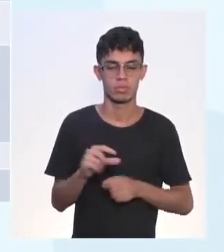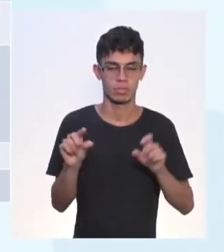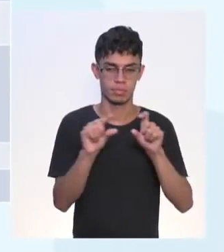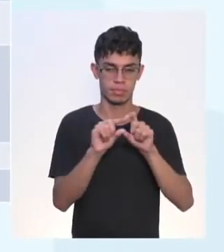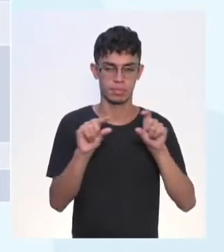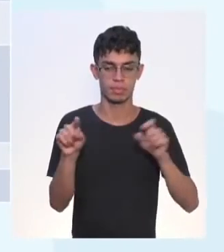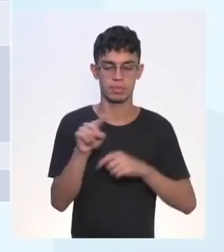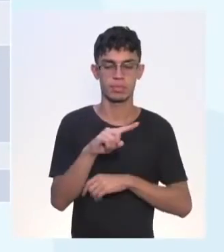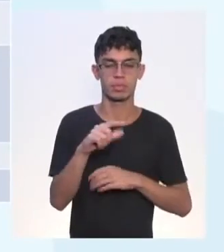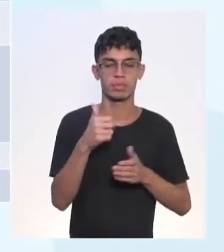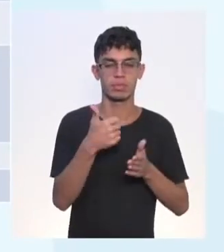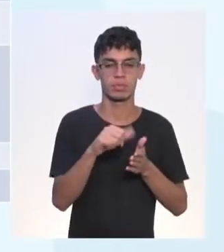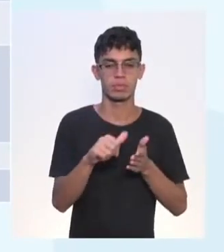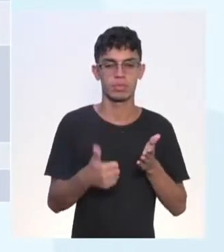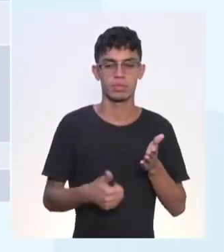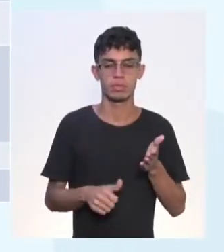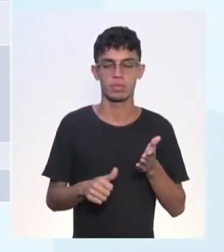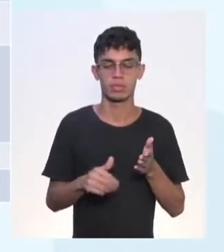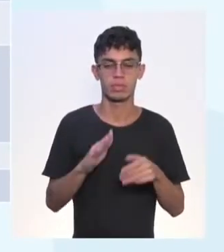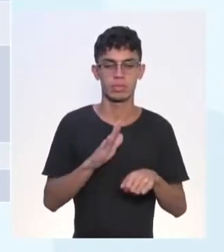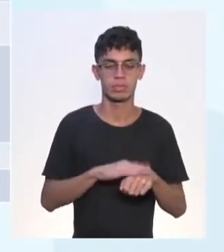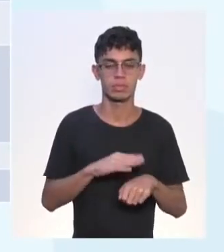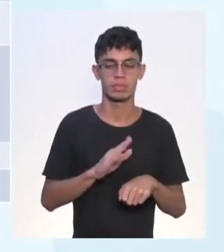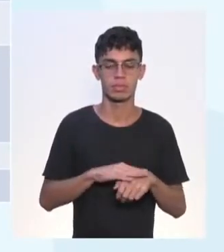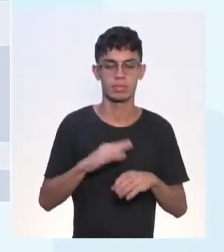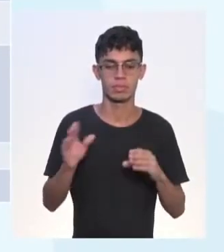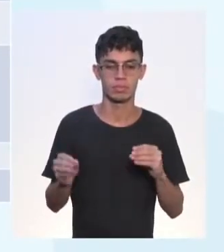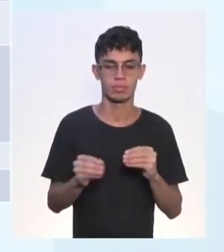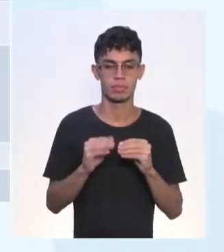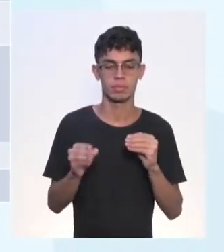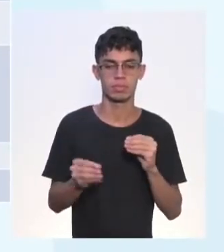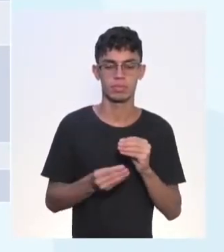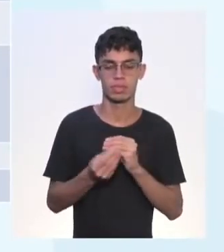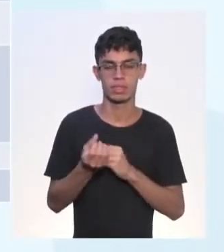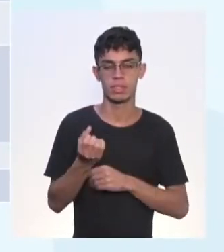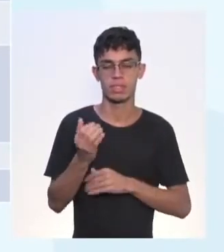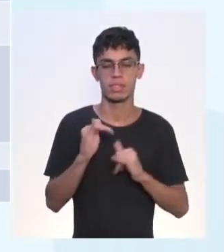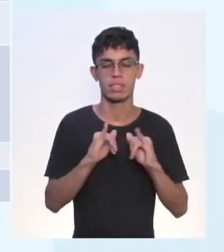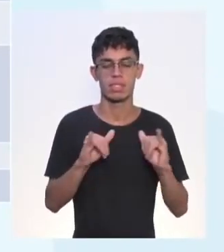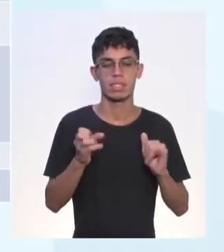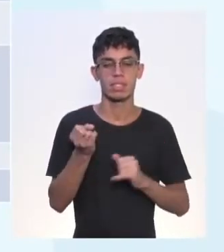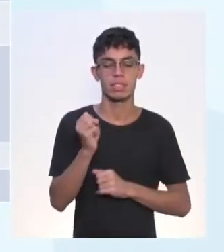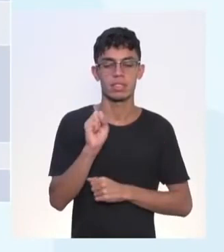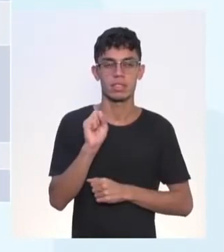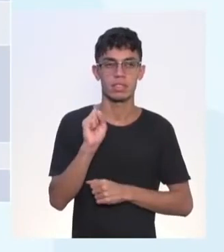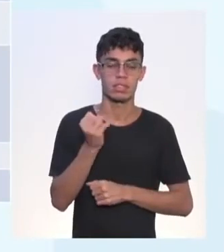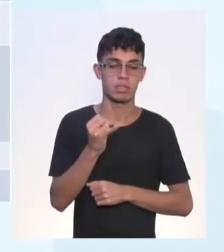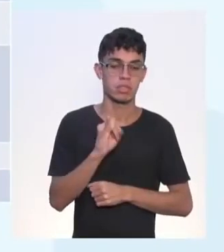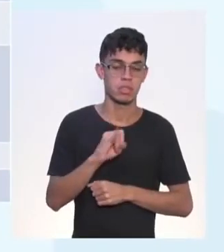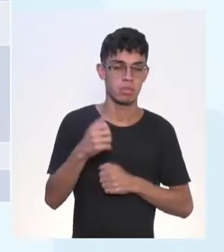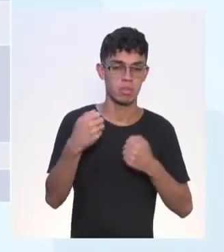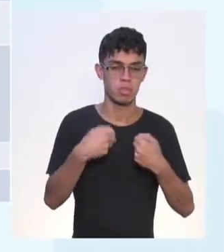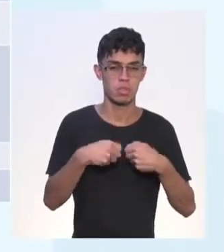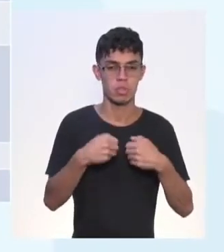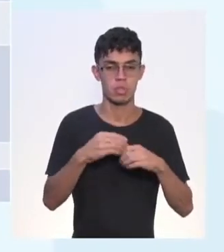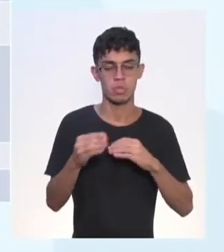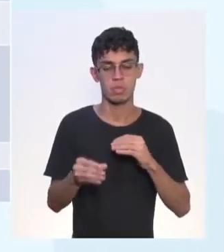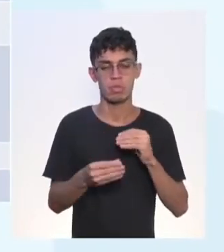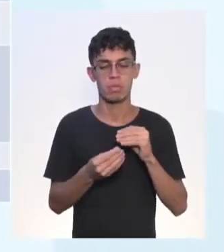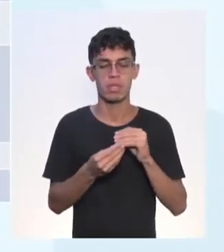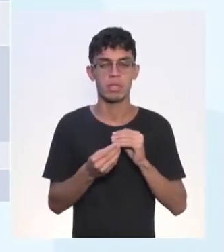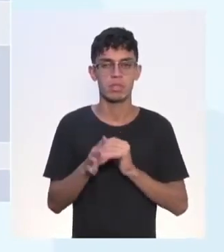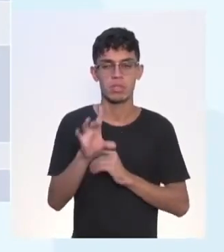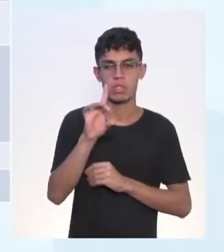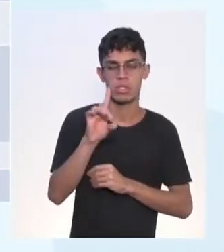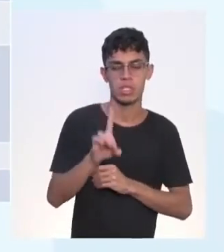você analisar e fazer a complementação, dizer se precisou desse complemento ou não, se é transitivo direto, indireto